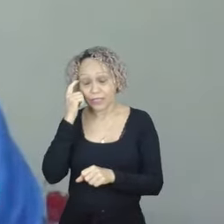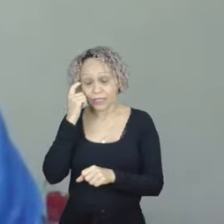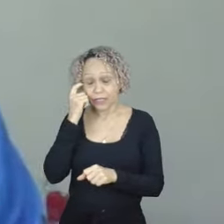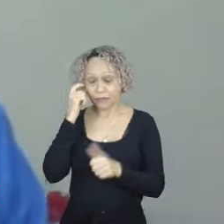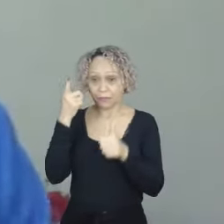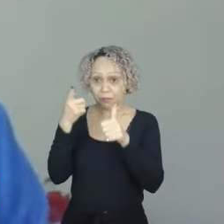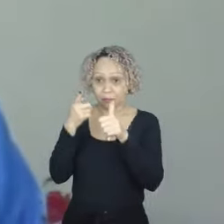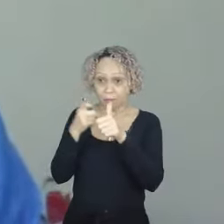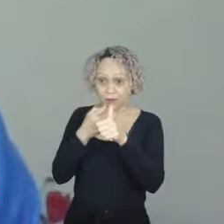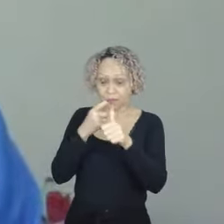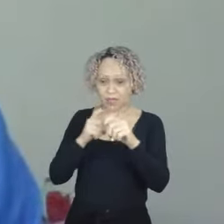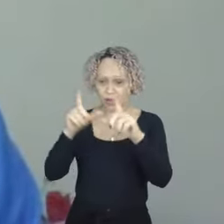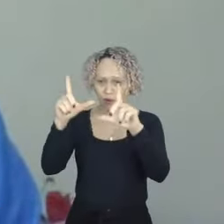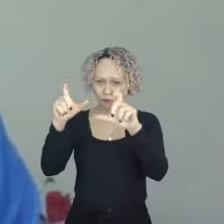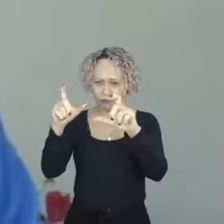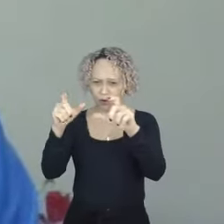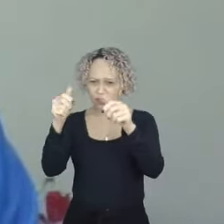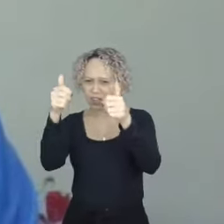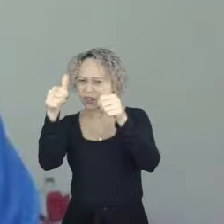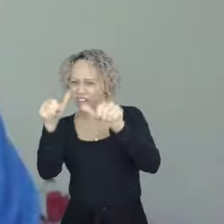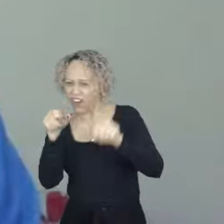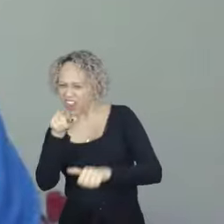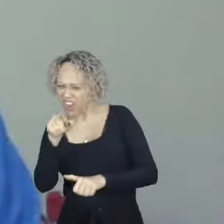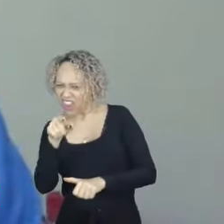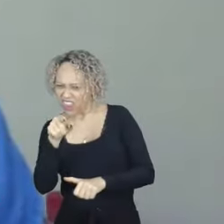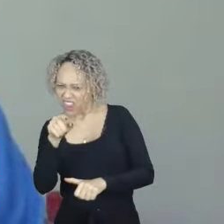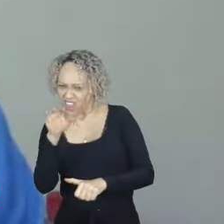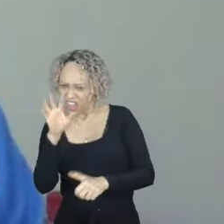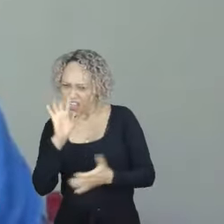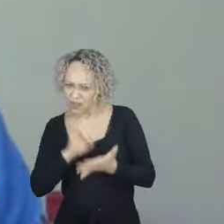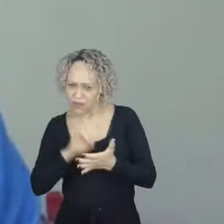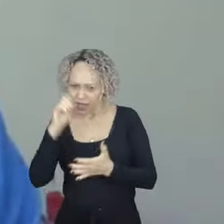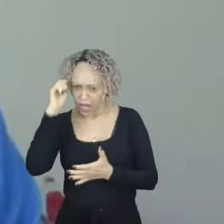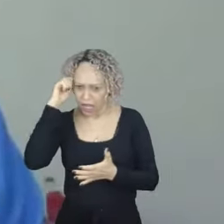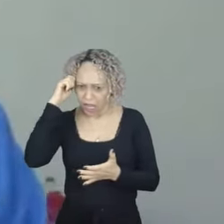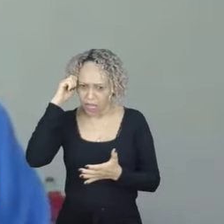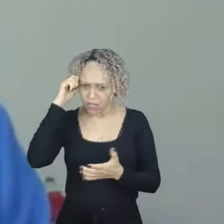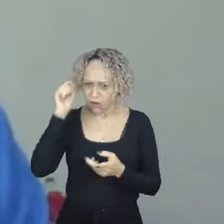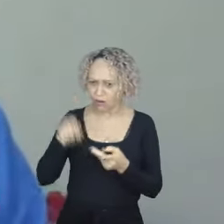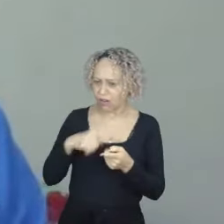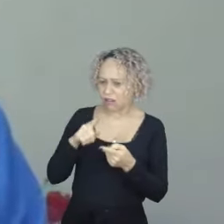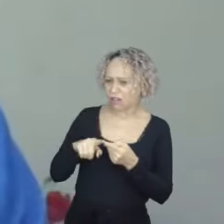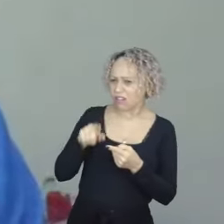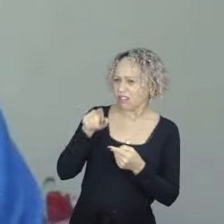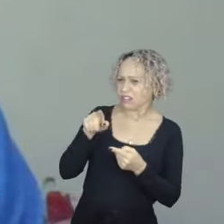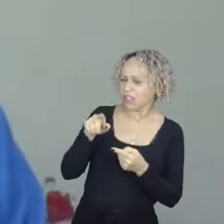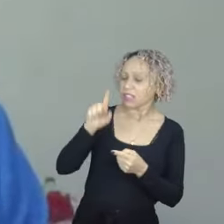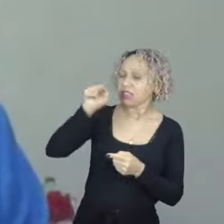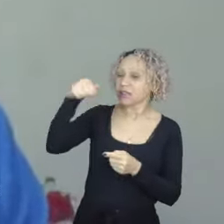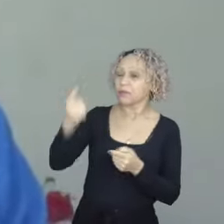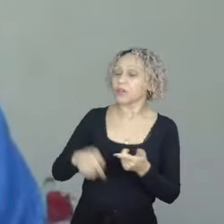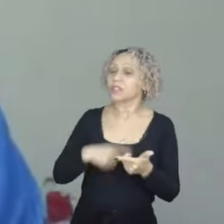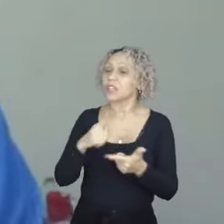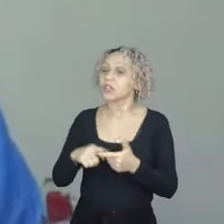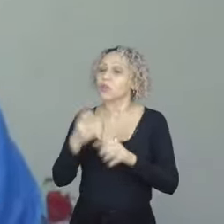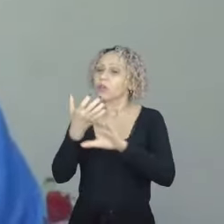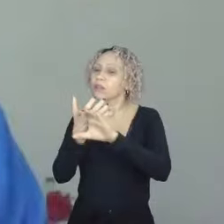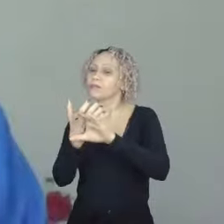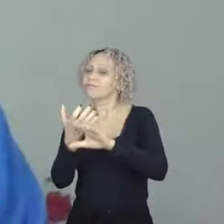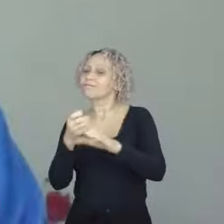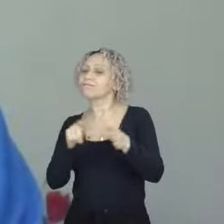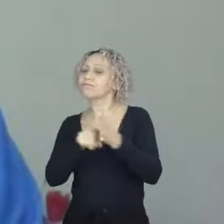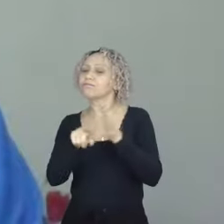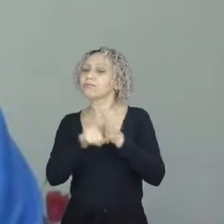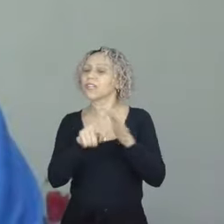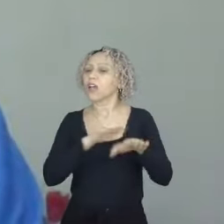a comissão vai apresentar a executiva, e a executiva nacional vai chancelar a definição tomada pela Comissão